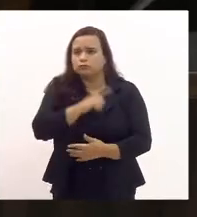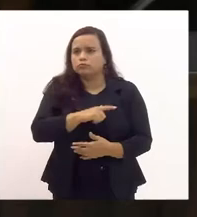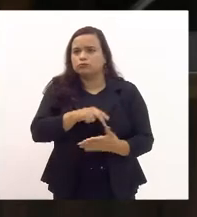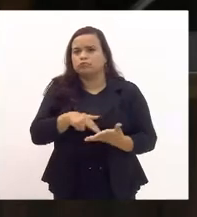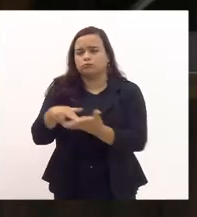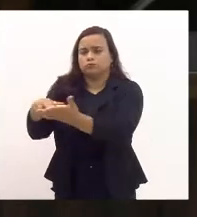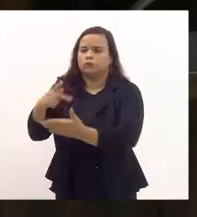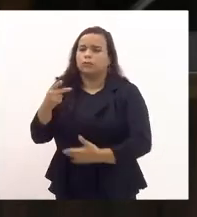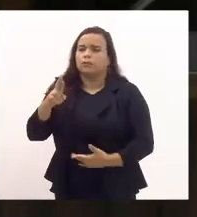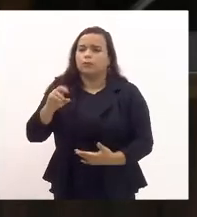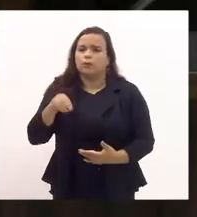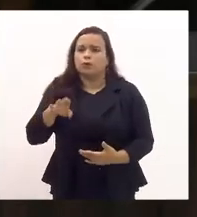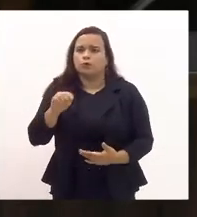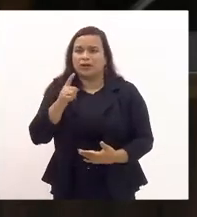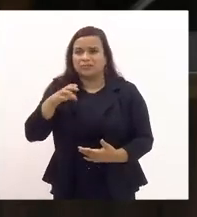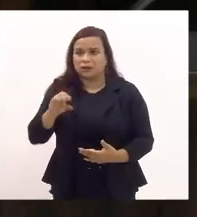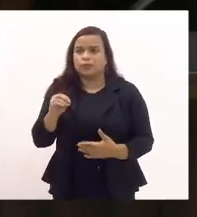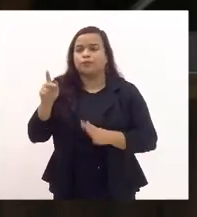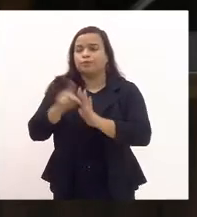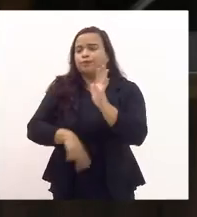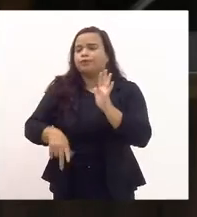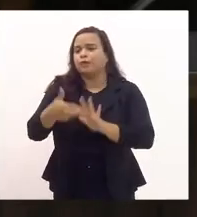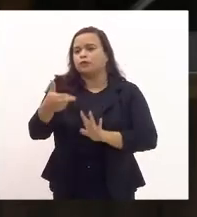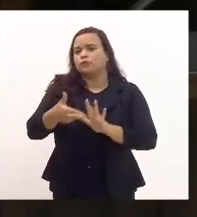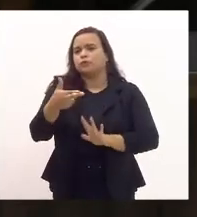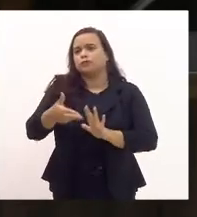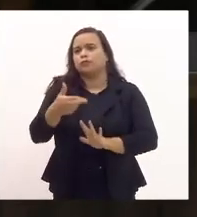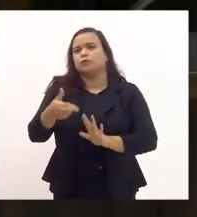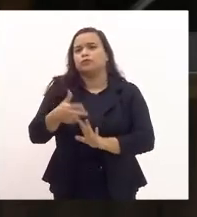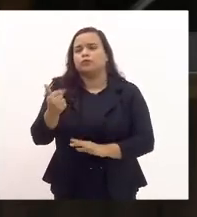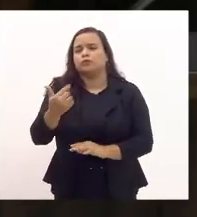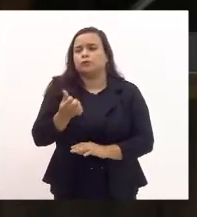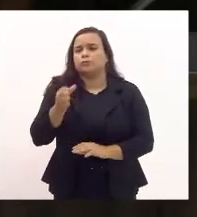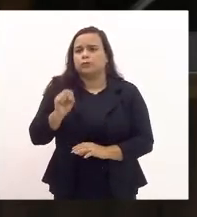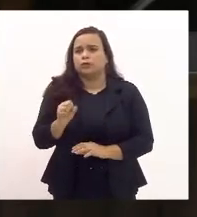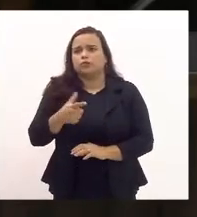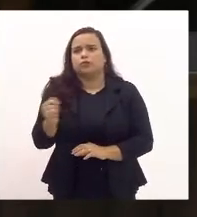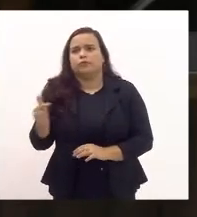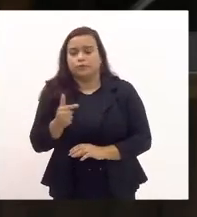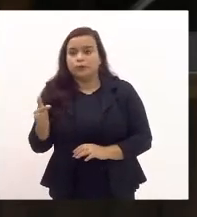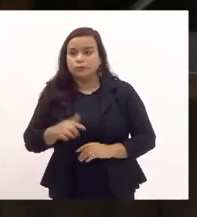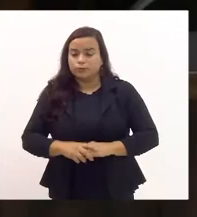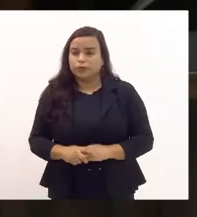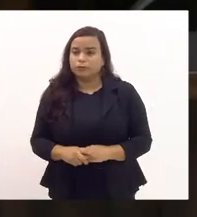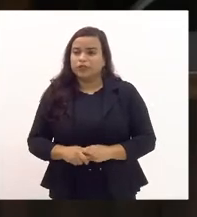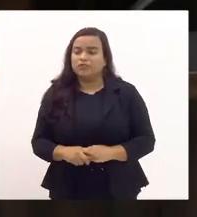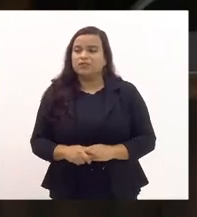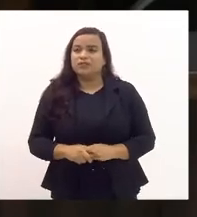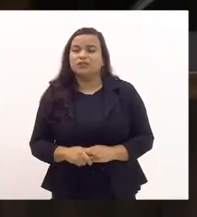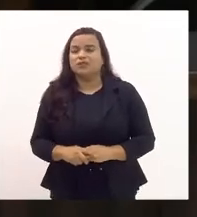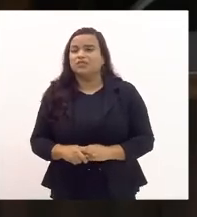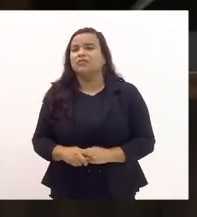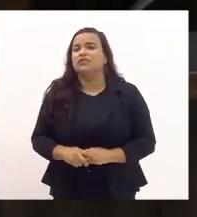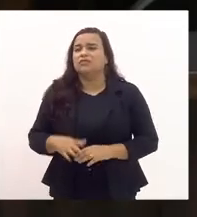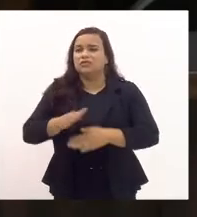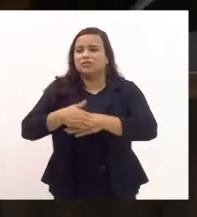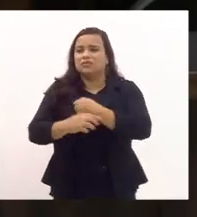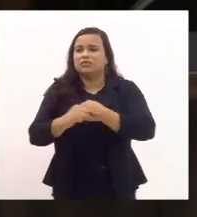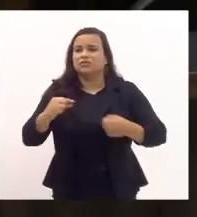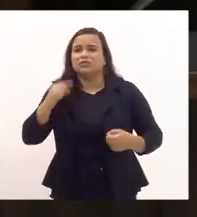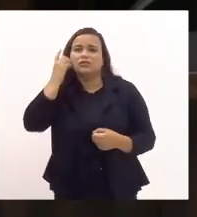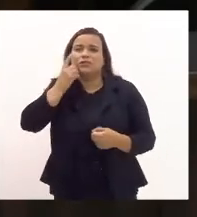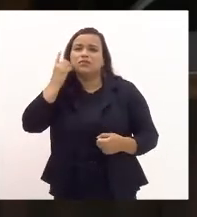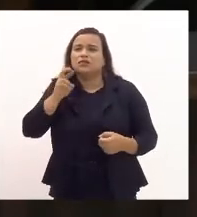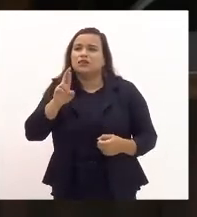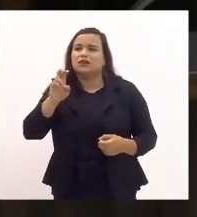aprovada vai à promulgação pode a resolução 1268 de 22 de autoria do Deputado Renato